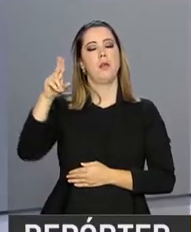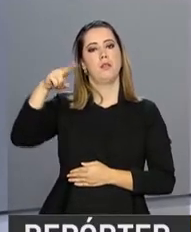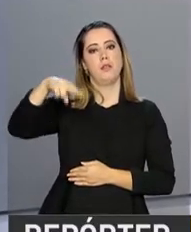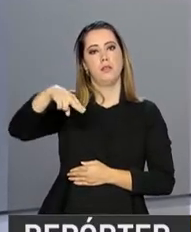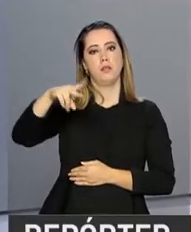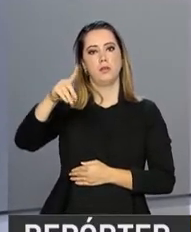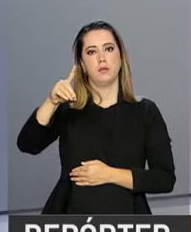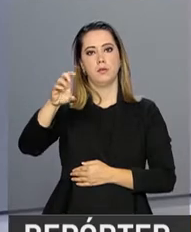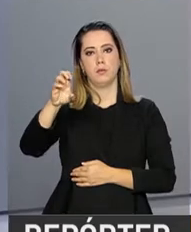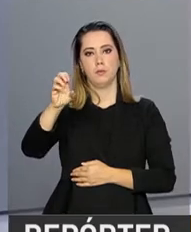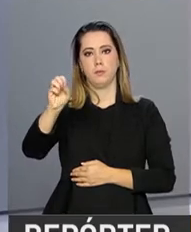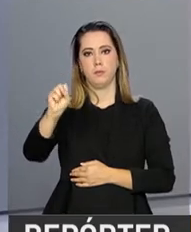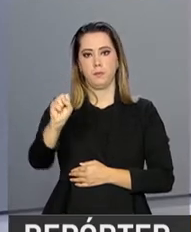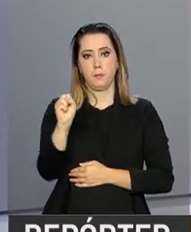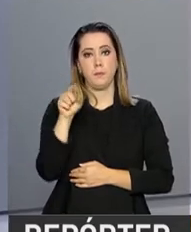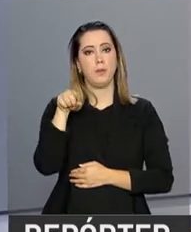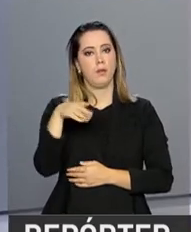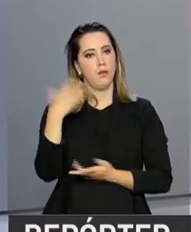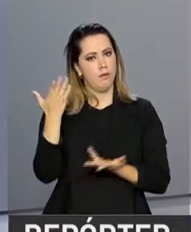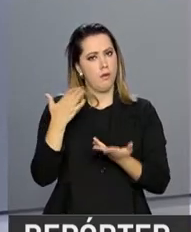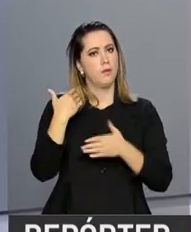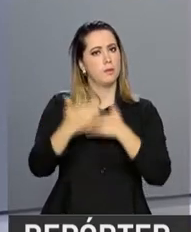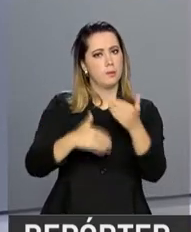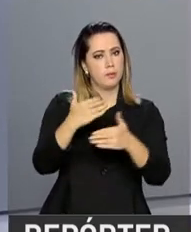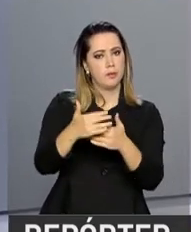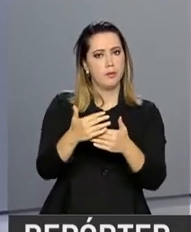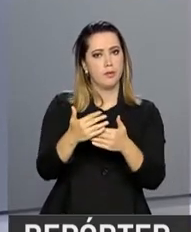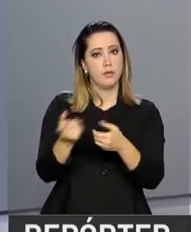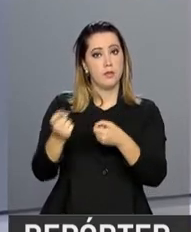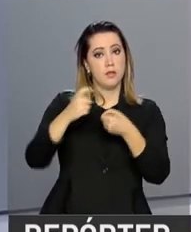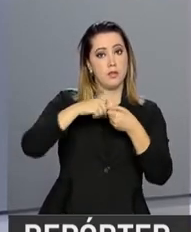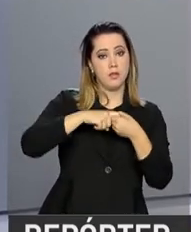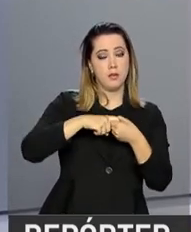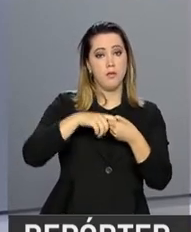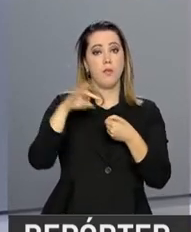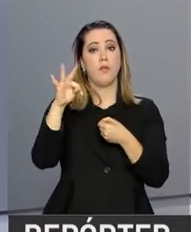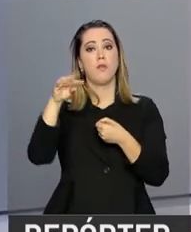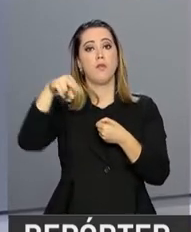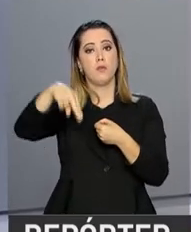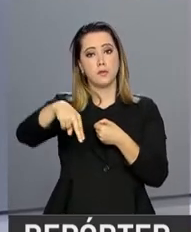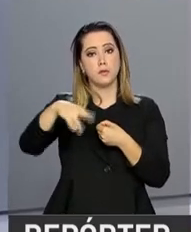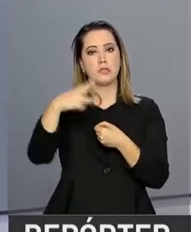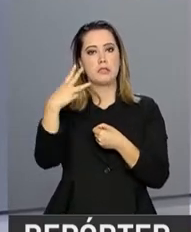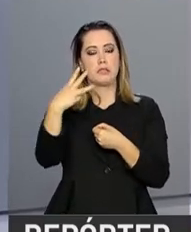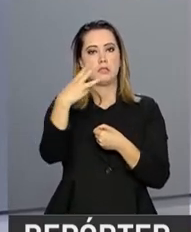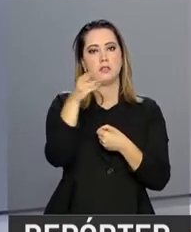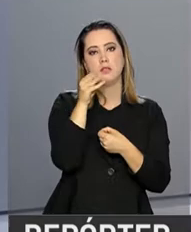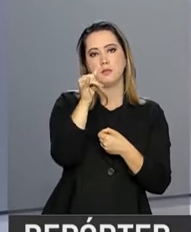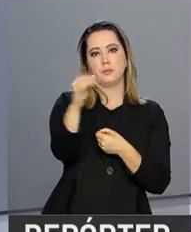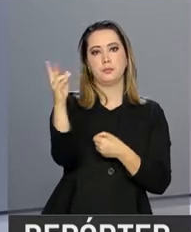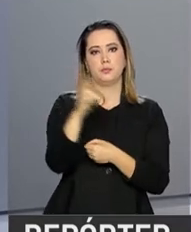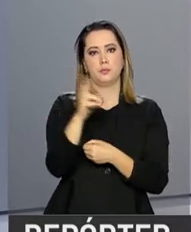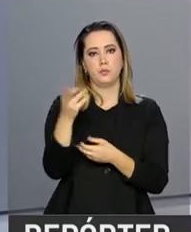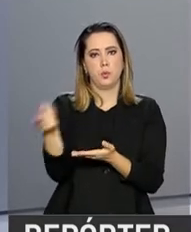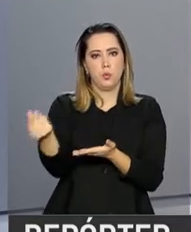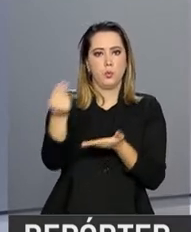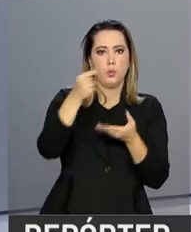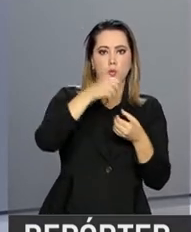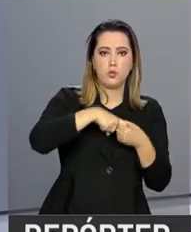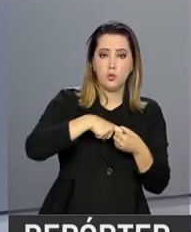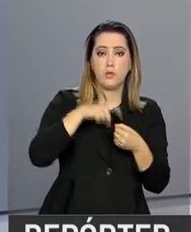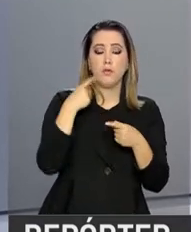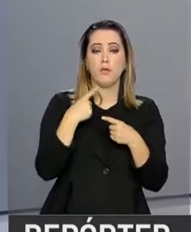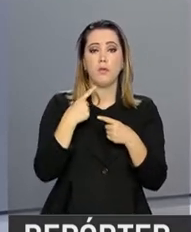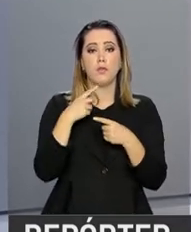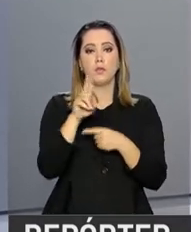econômico e social bnds vai devolver ao tesouro nacional 33 bilhões de reais os recursos vão ser utilizados